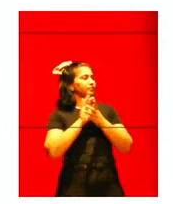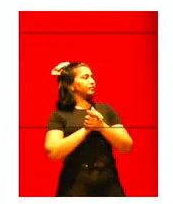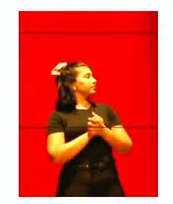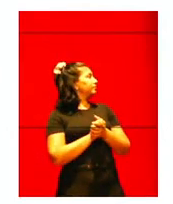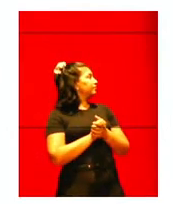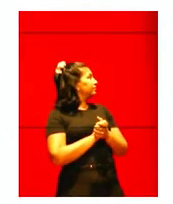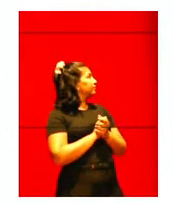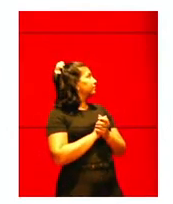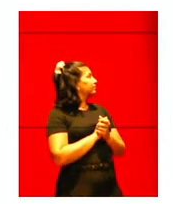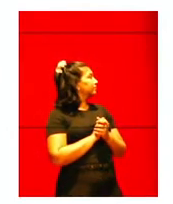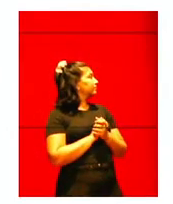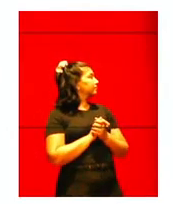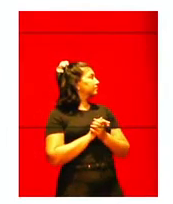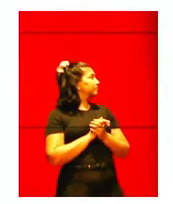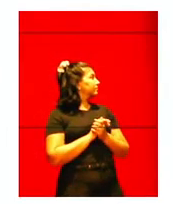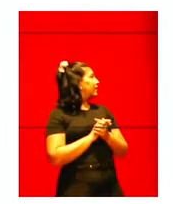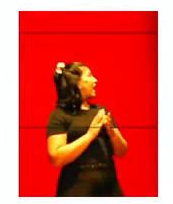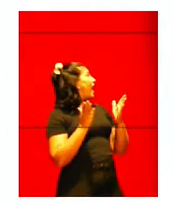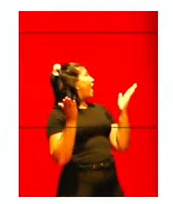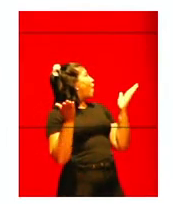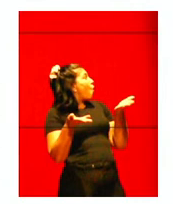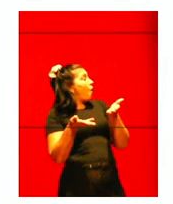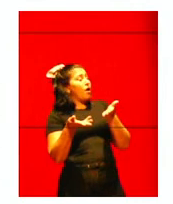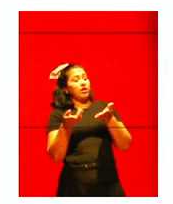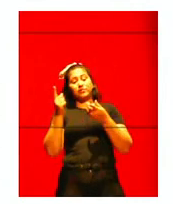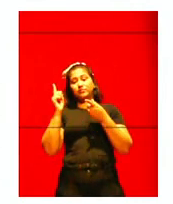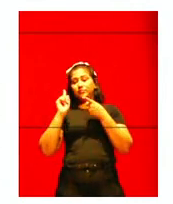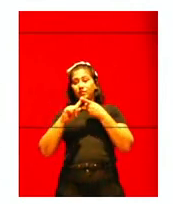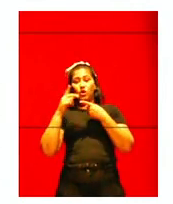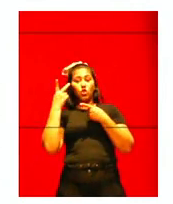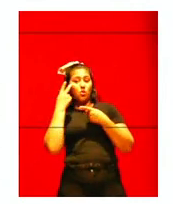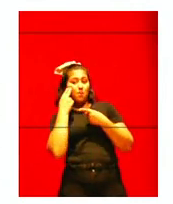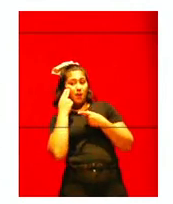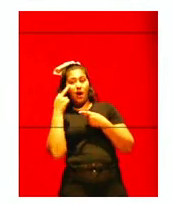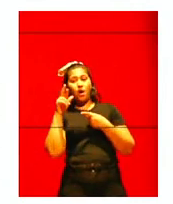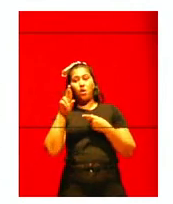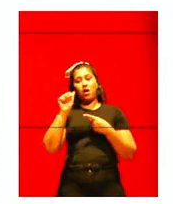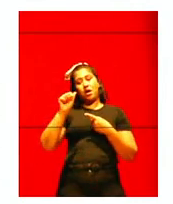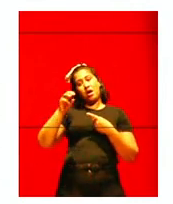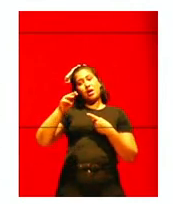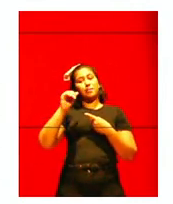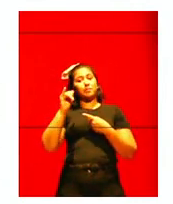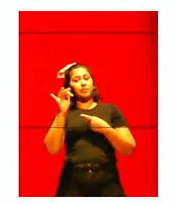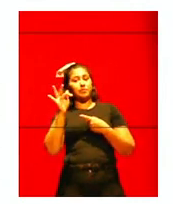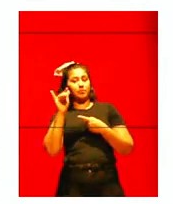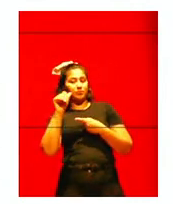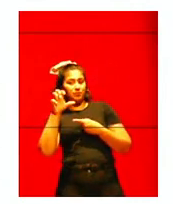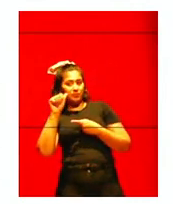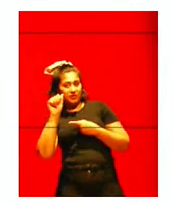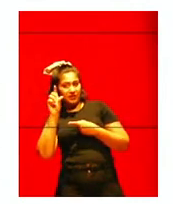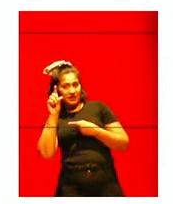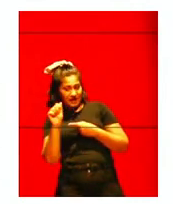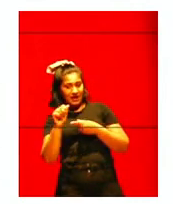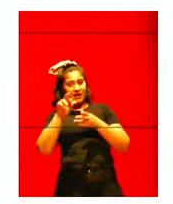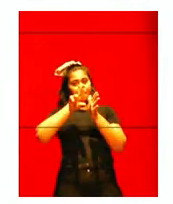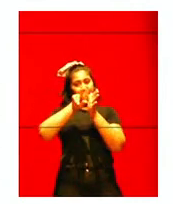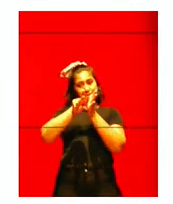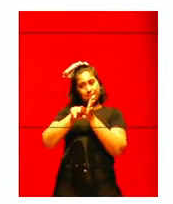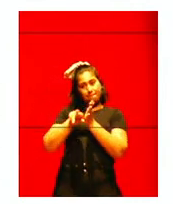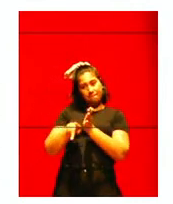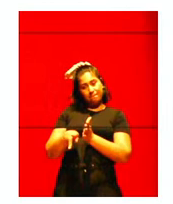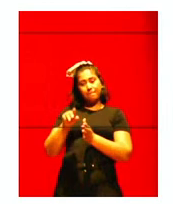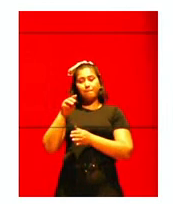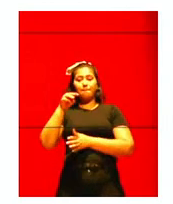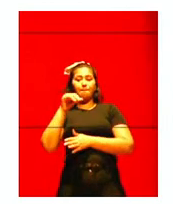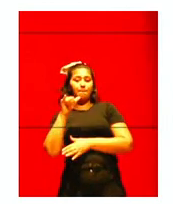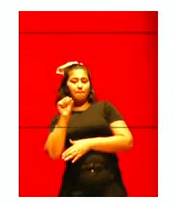Cadeia aberta, fechada ou mista? Todo mundo sabe dessa, né? Mas vocês sabem que não aparece com